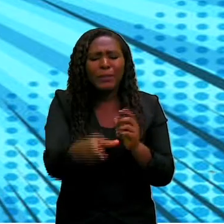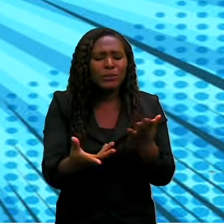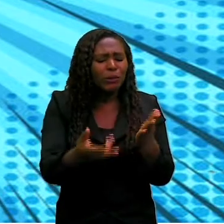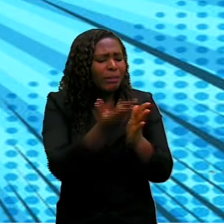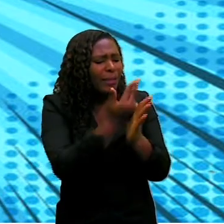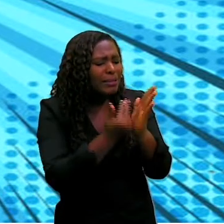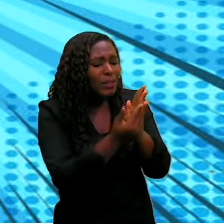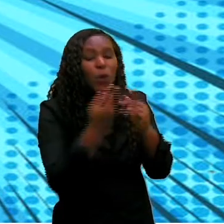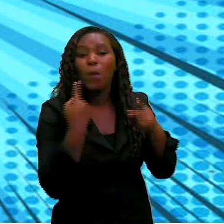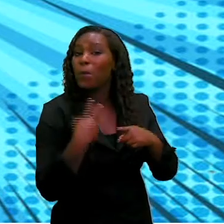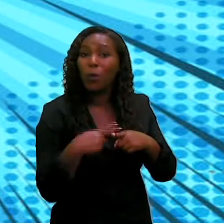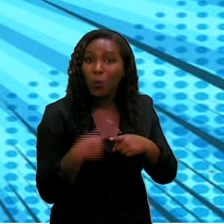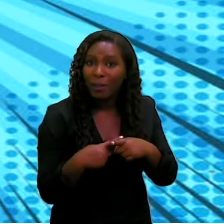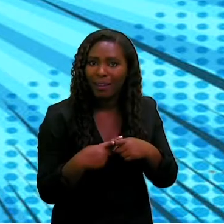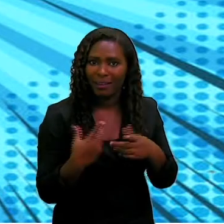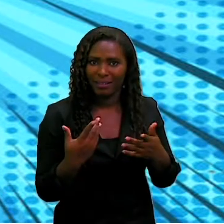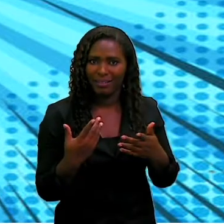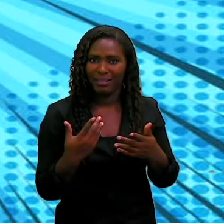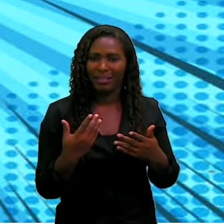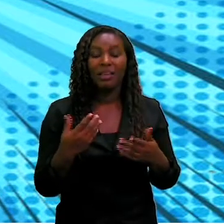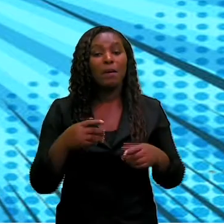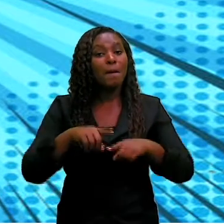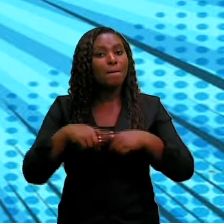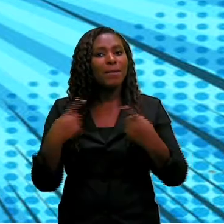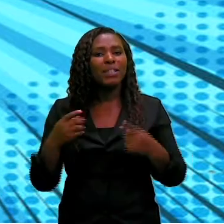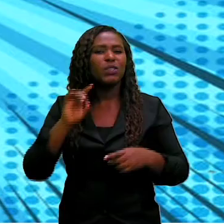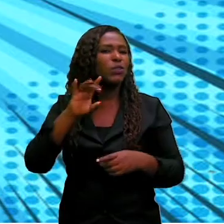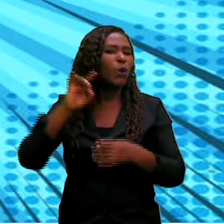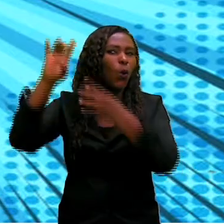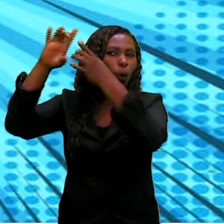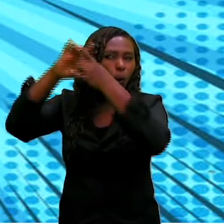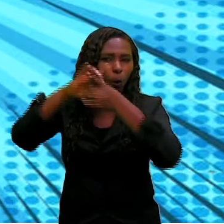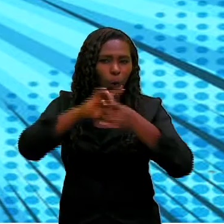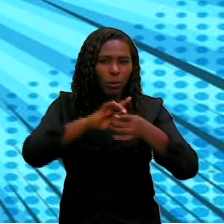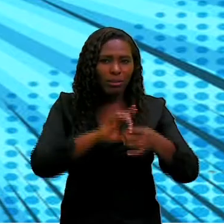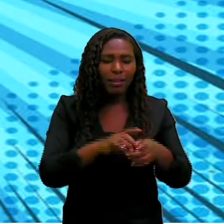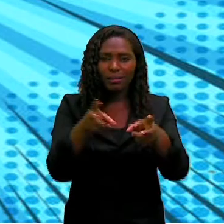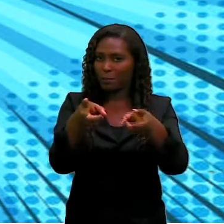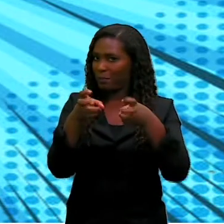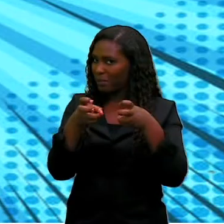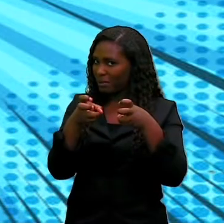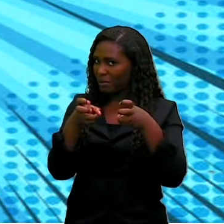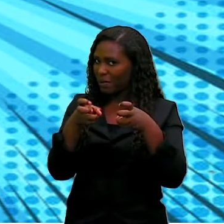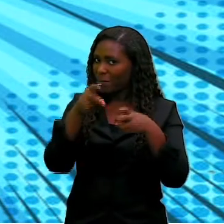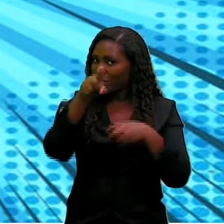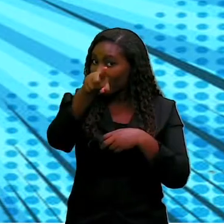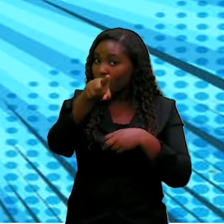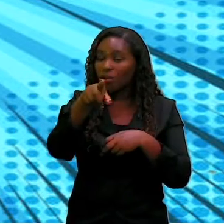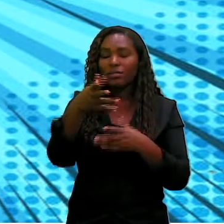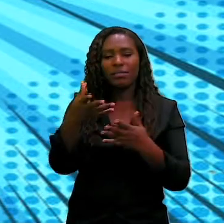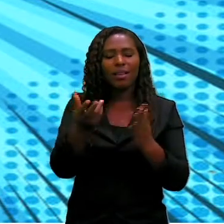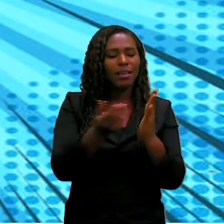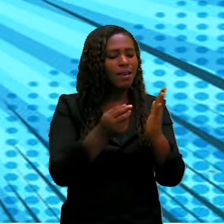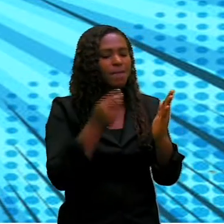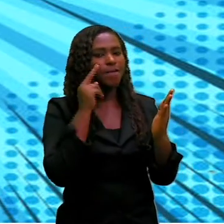É só prestar atenção em todo o contexto, que você será capaz de analisar, assim, uma charge e interpretar